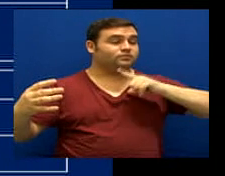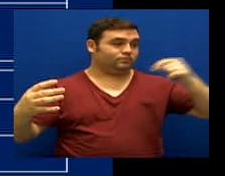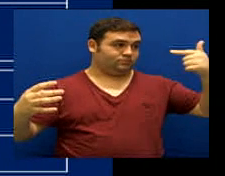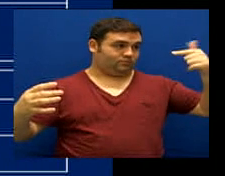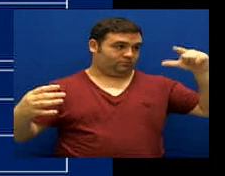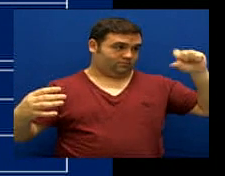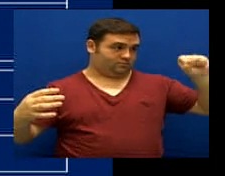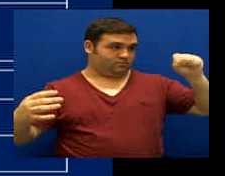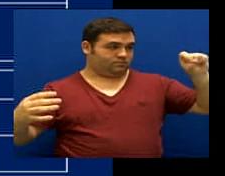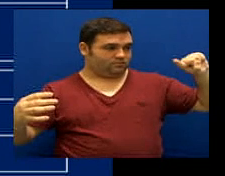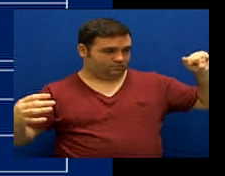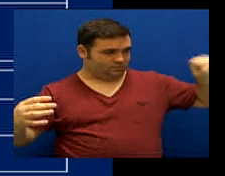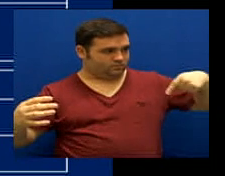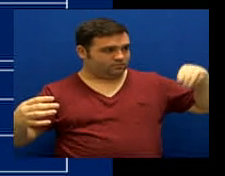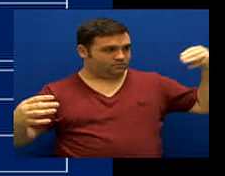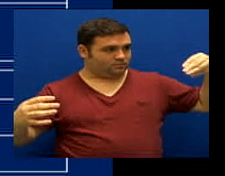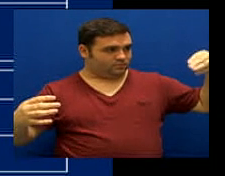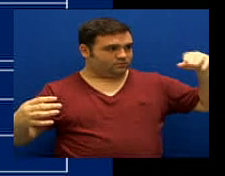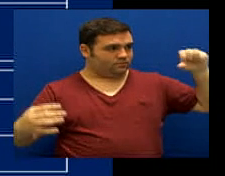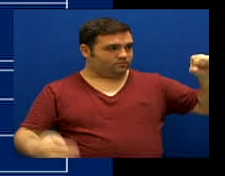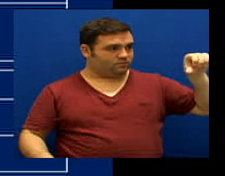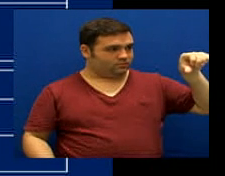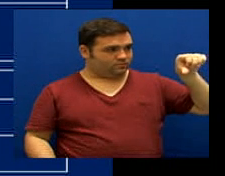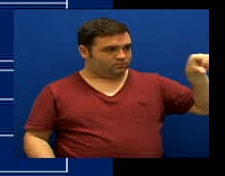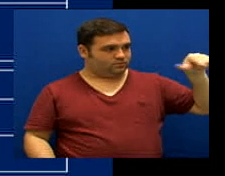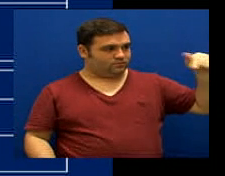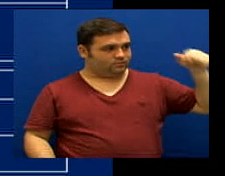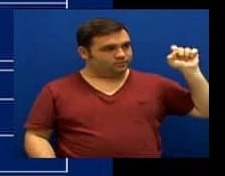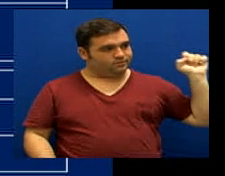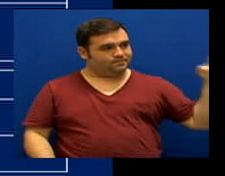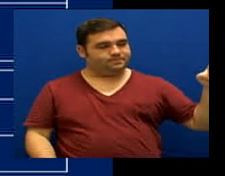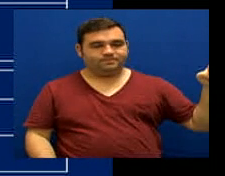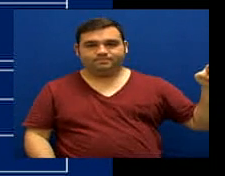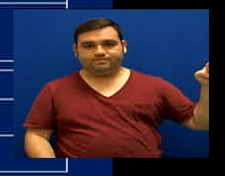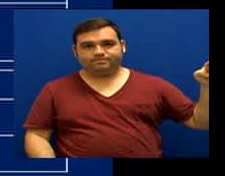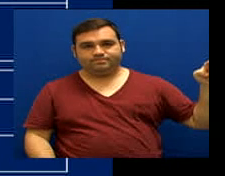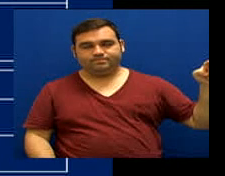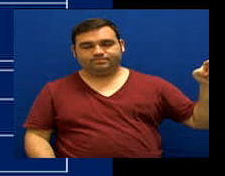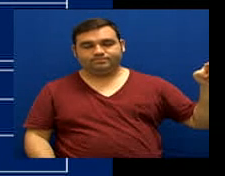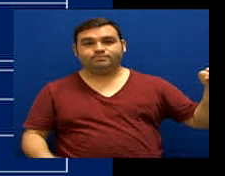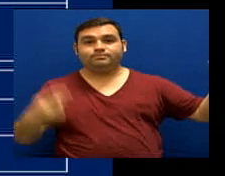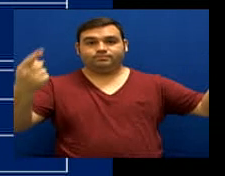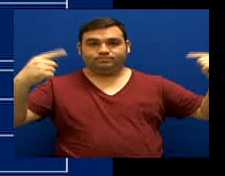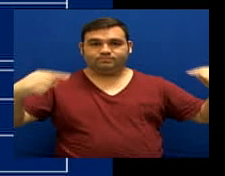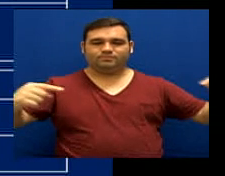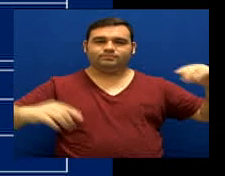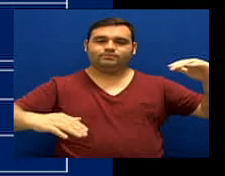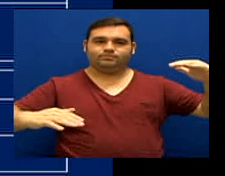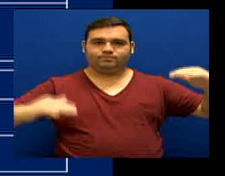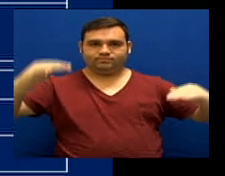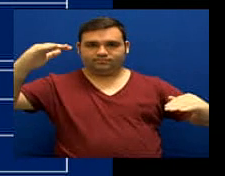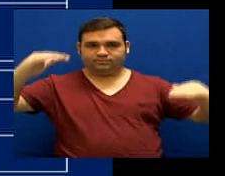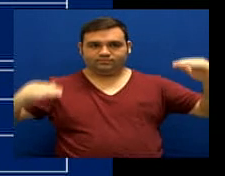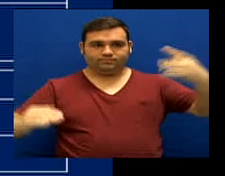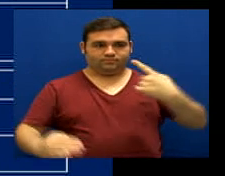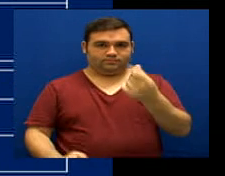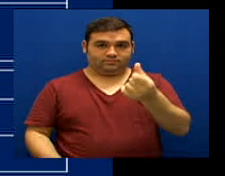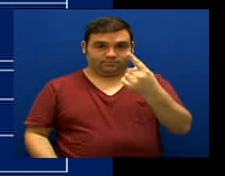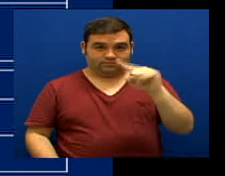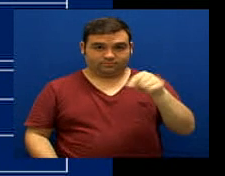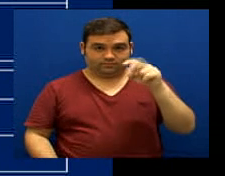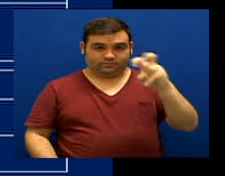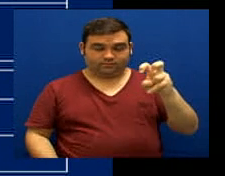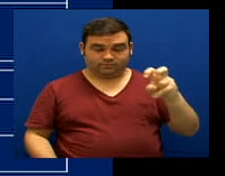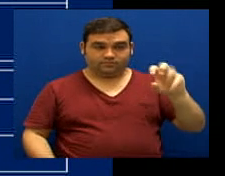78 milhões oitocentos e noventa e sete mil reais variação recado 16 15 8